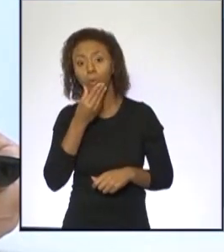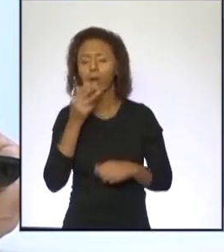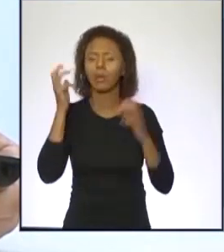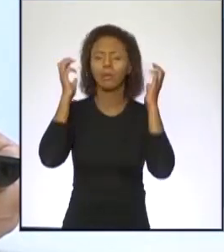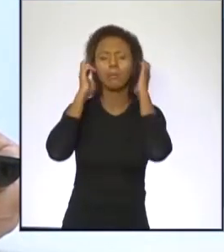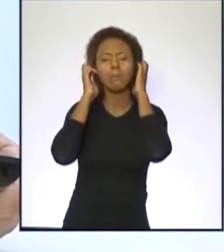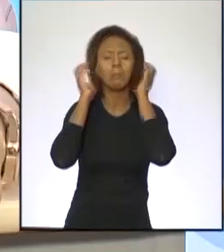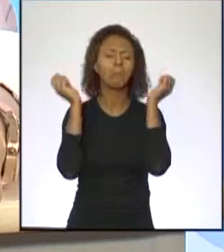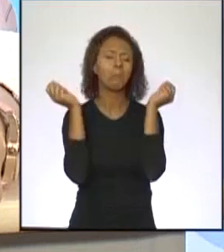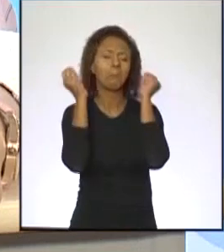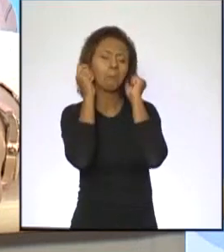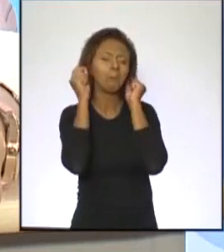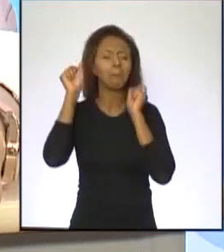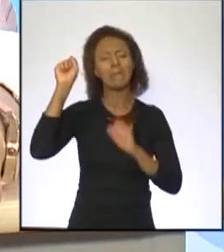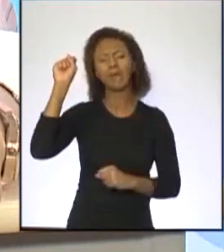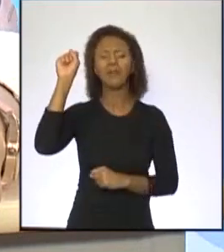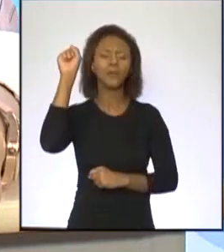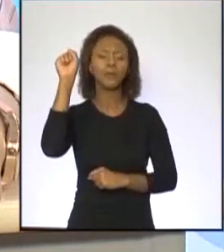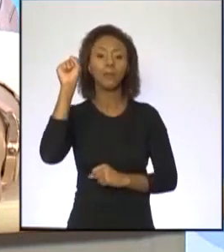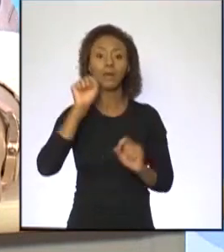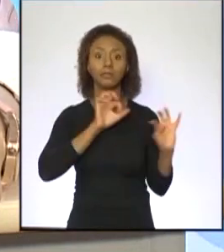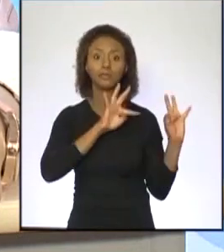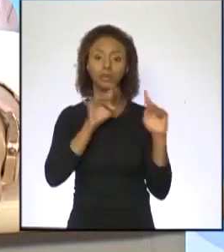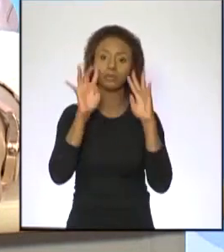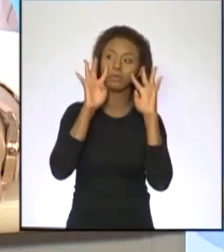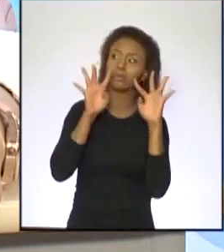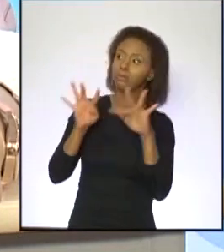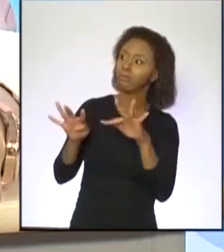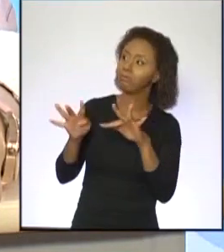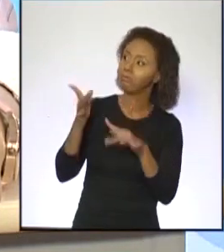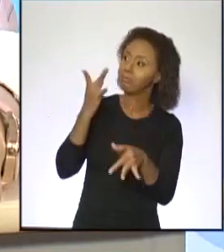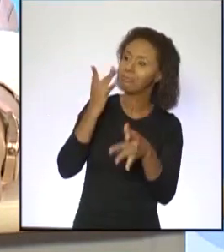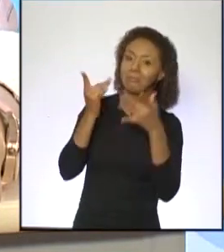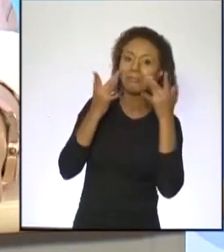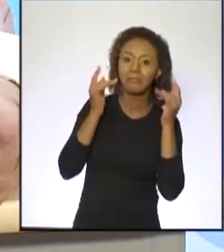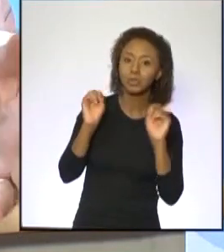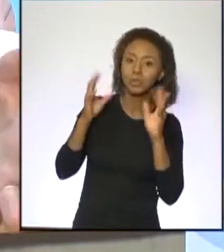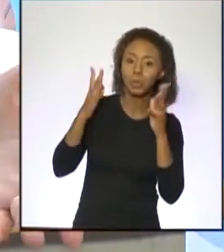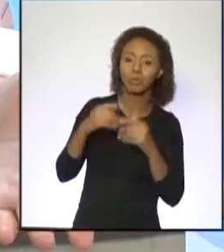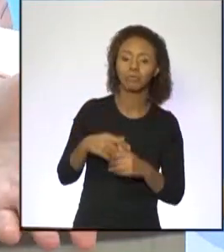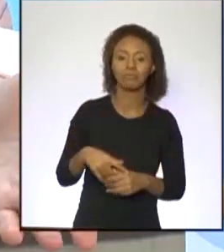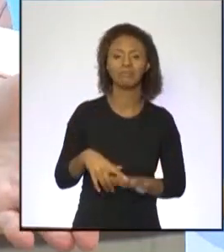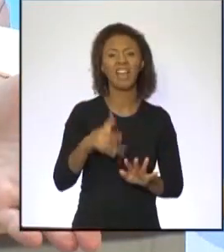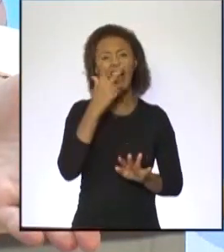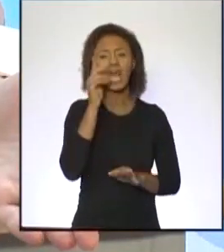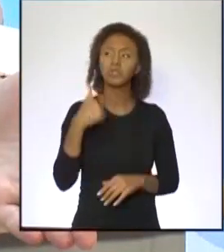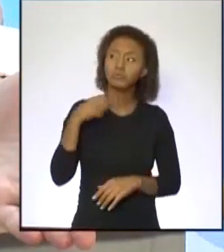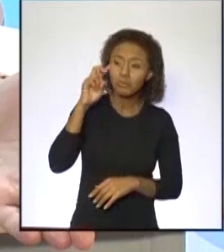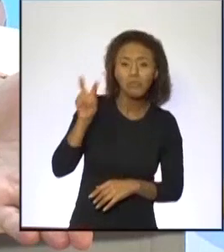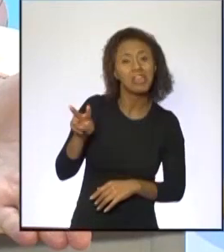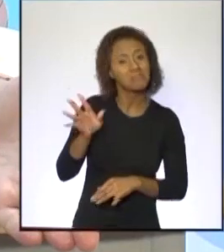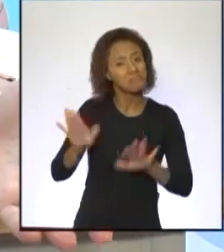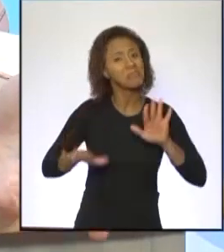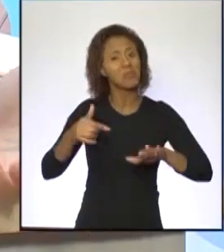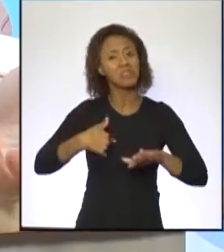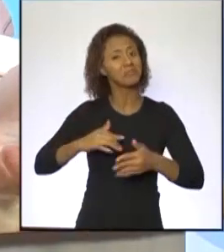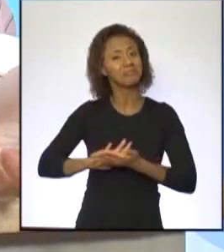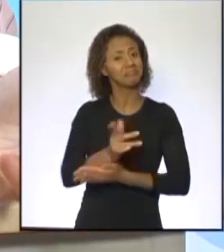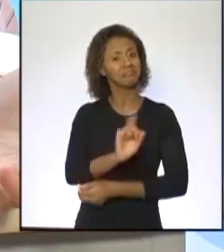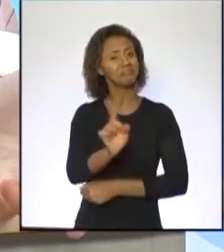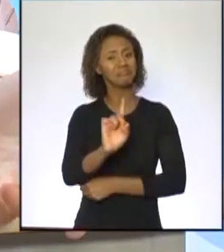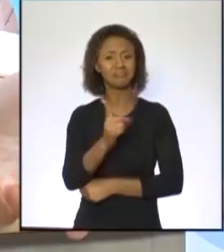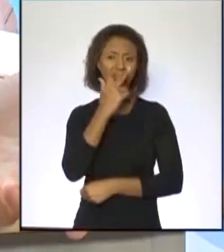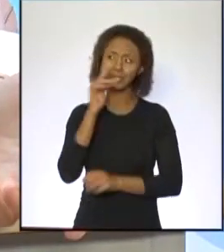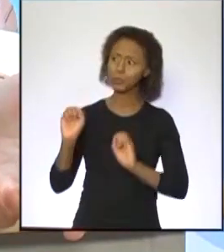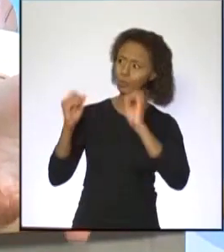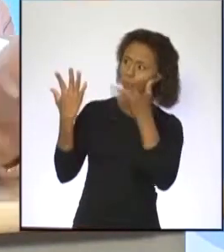mundo. Olha só que interessante, né? Perdi, Kátia. Ninguém ficou incomodado. Eu acho que nem Ninguém. eu ia ficar incomodada. Ninguém. Porque era um show à